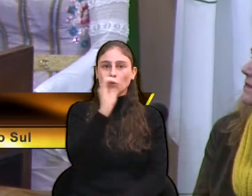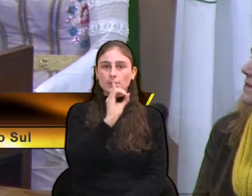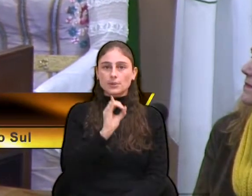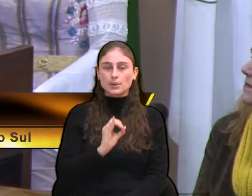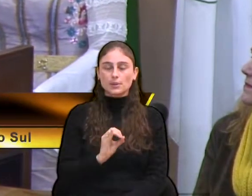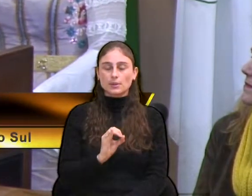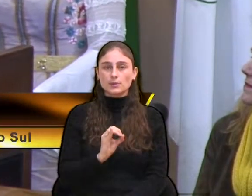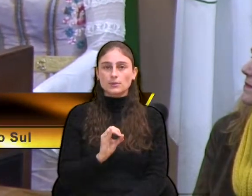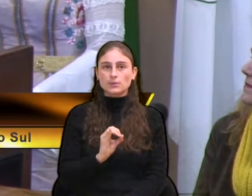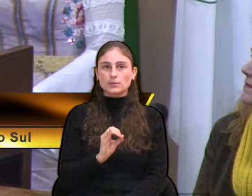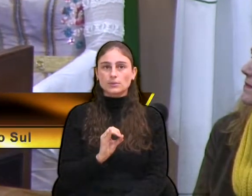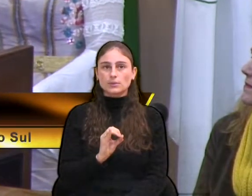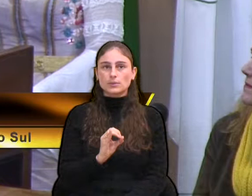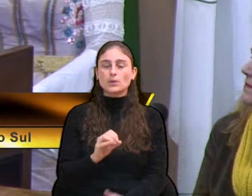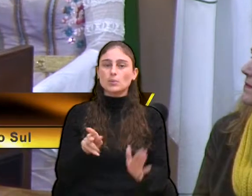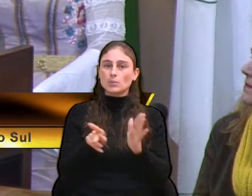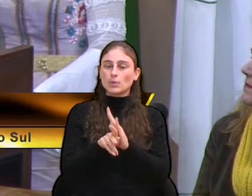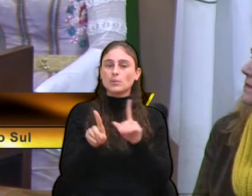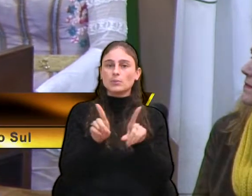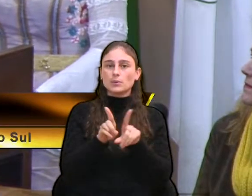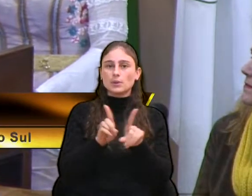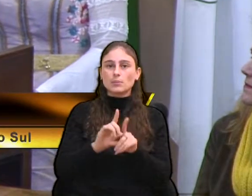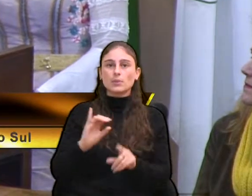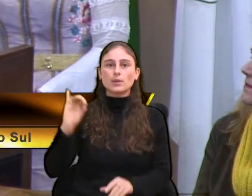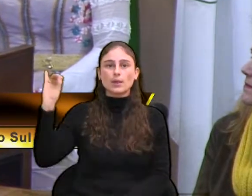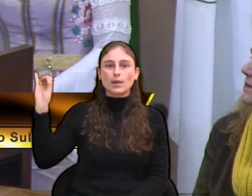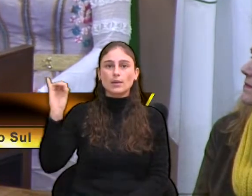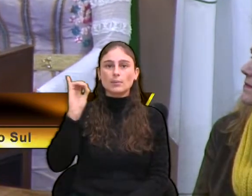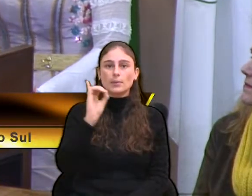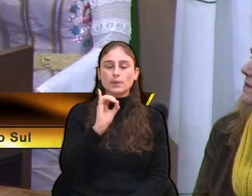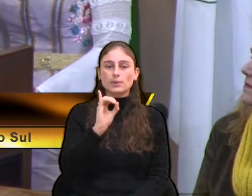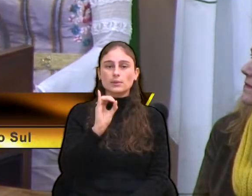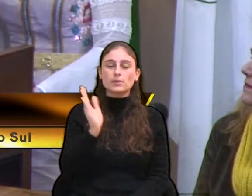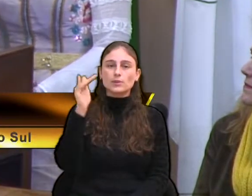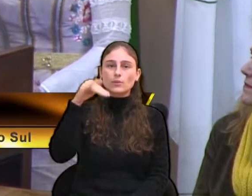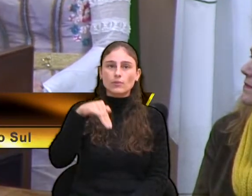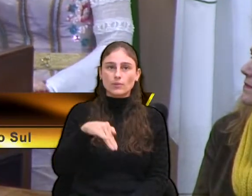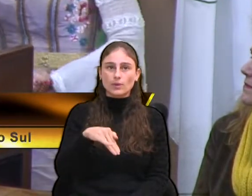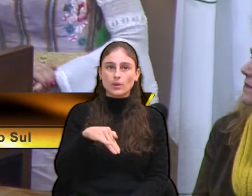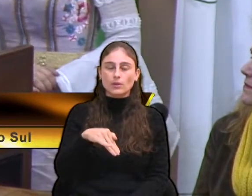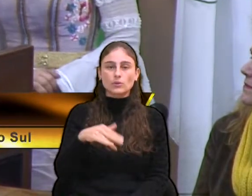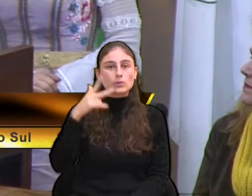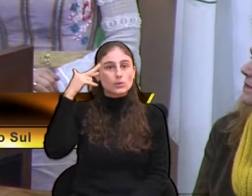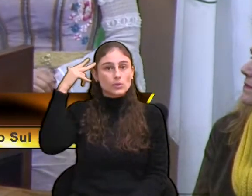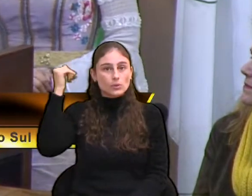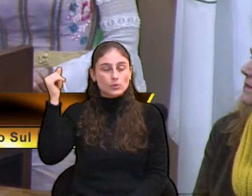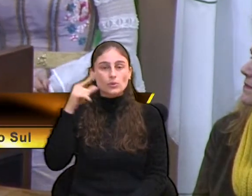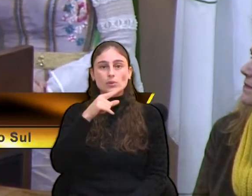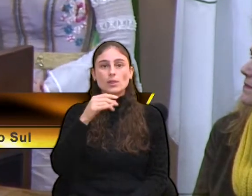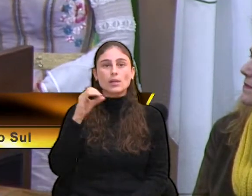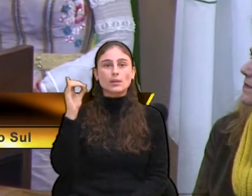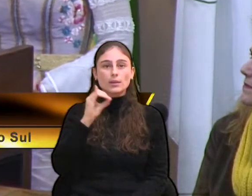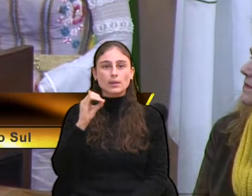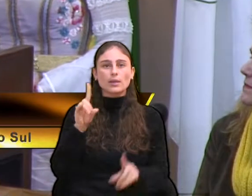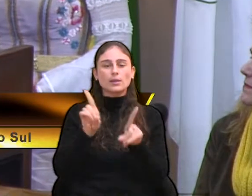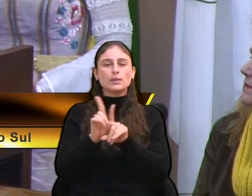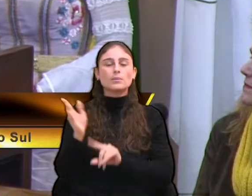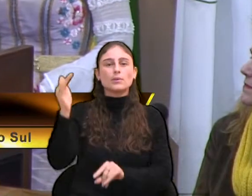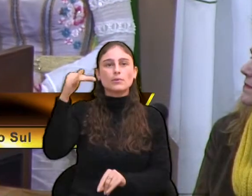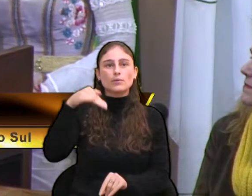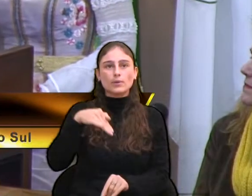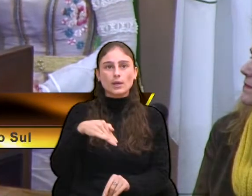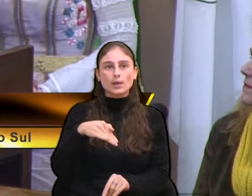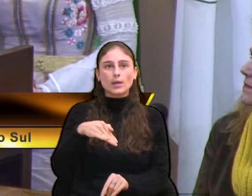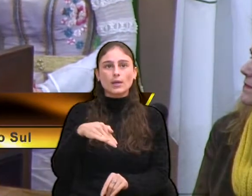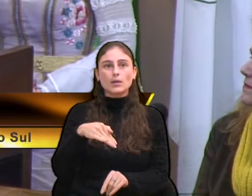italiana, uma homenagem a todos os imigrantes que abriram mão dos seus sonhos na Itália, partiram, claro,